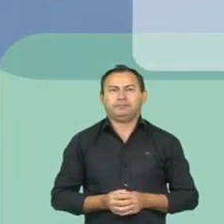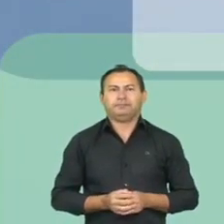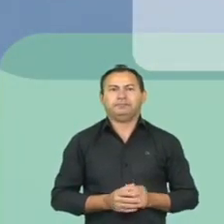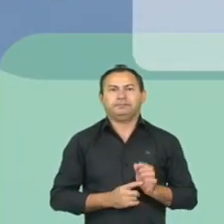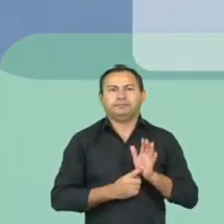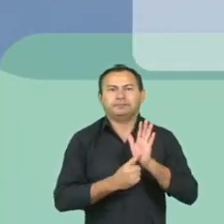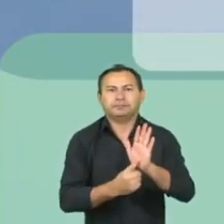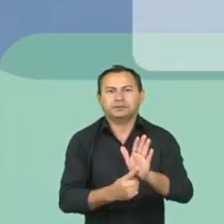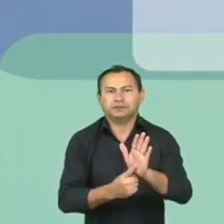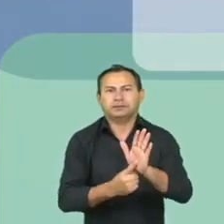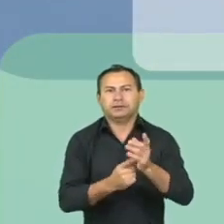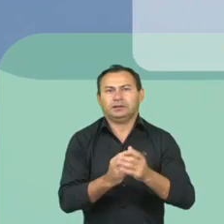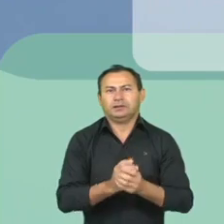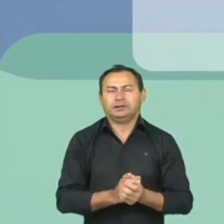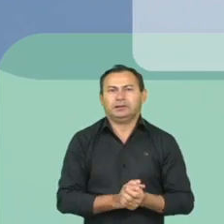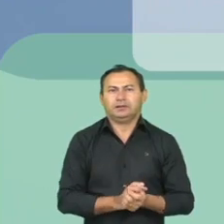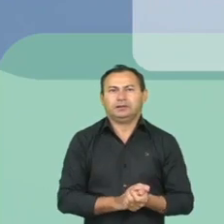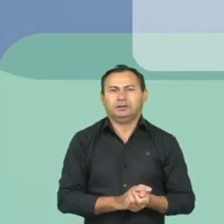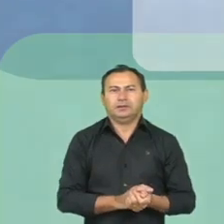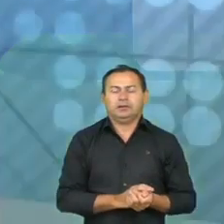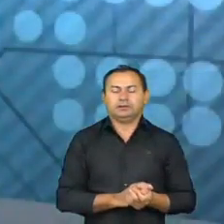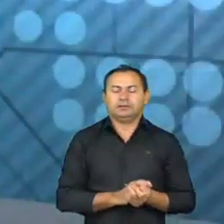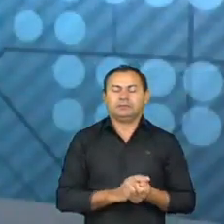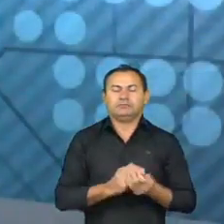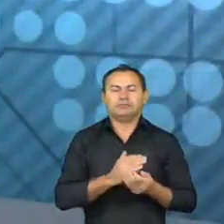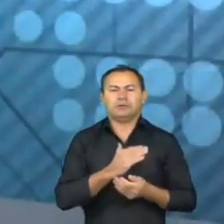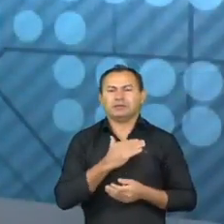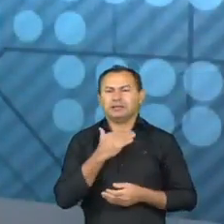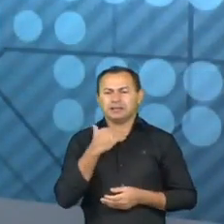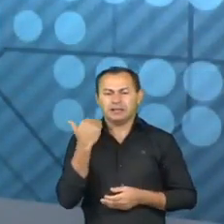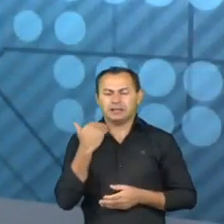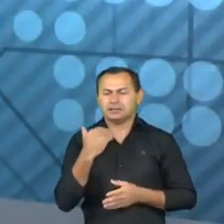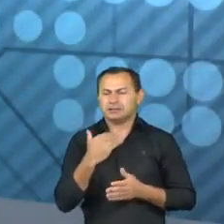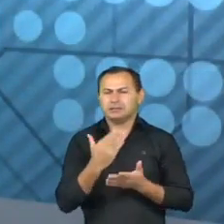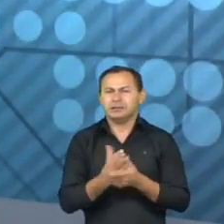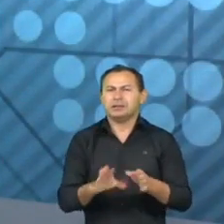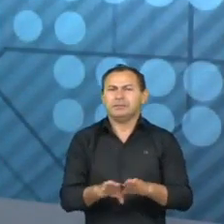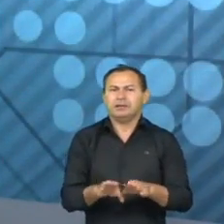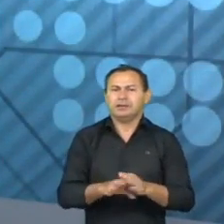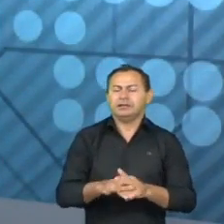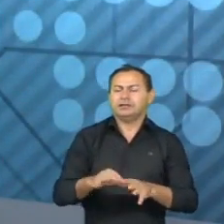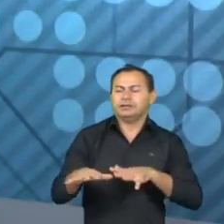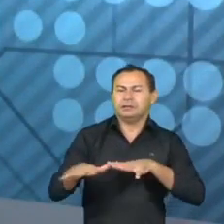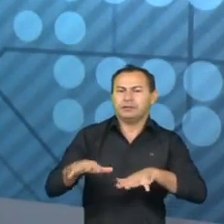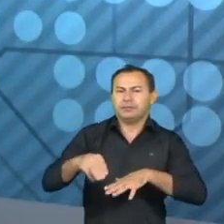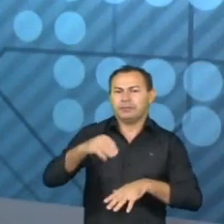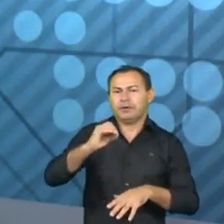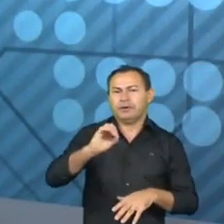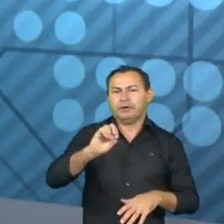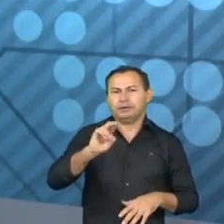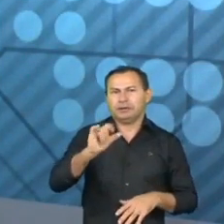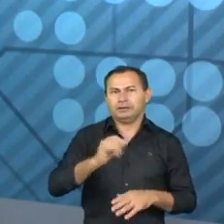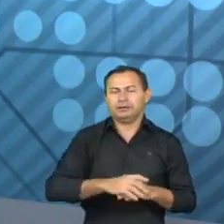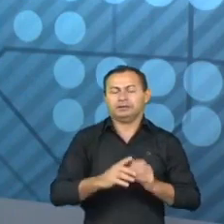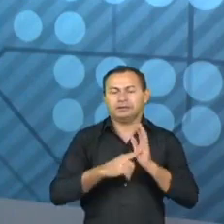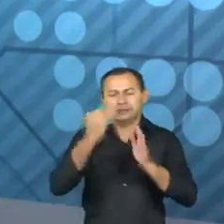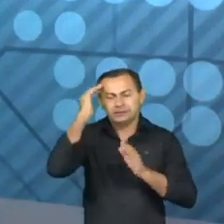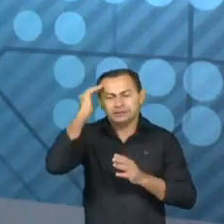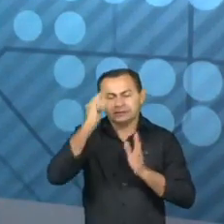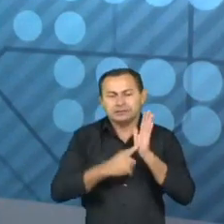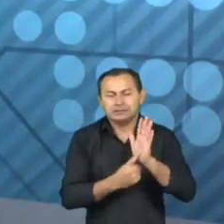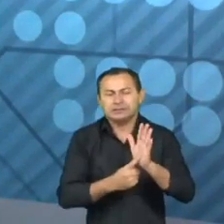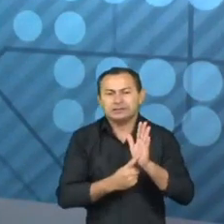Indicadores de mortalidade e morbidade. Bom, antes de compreender esses indicadores de mortalidade e